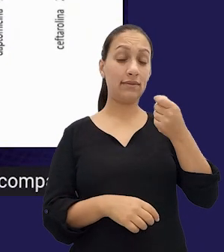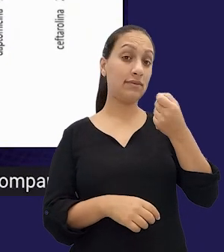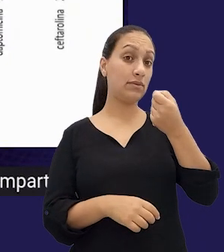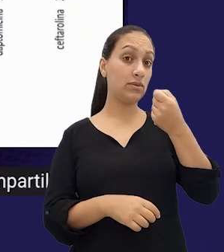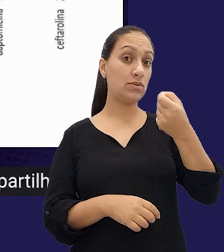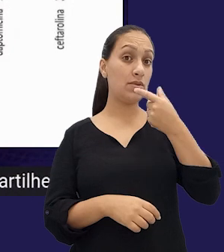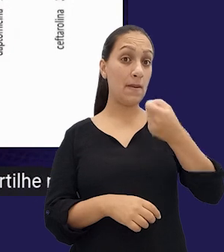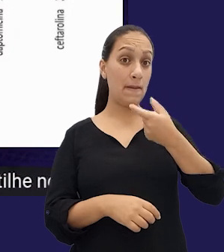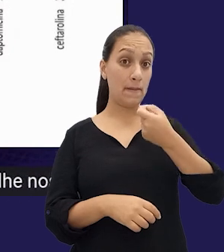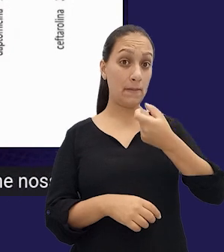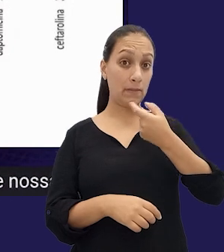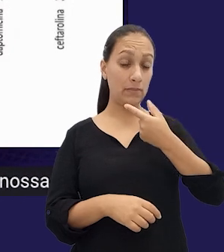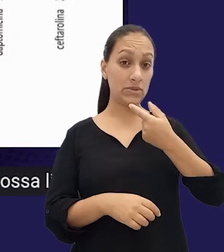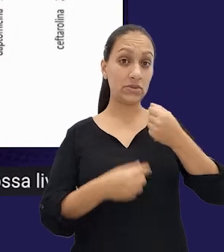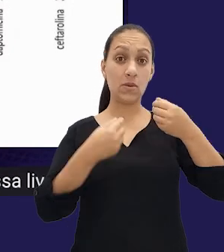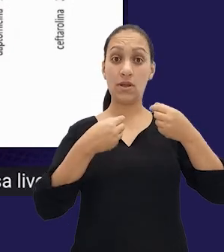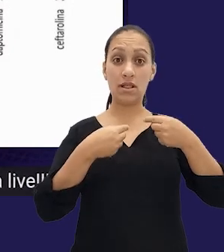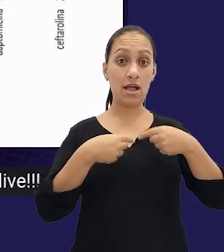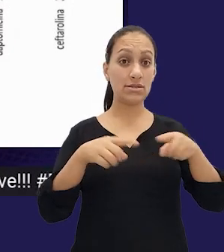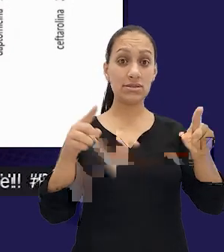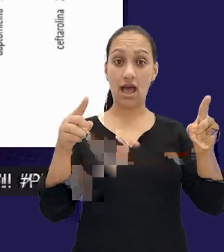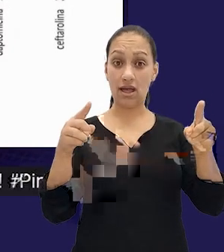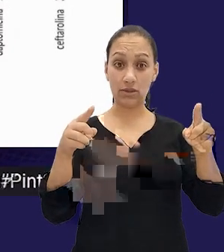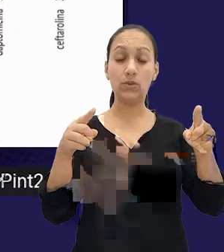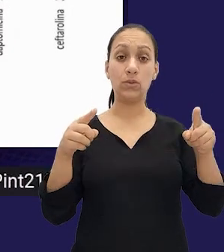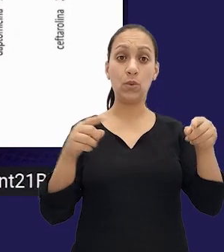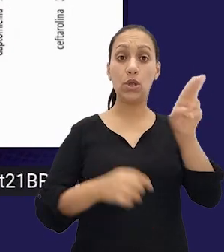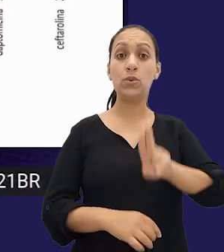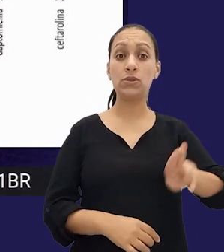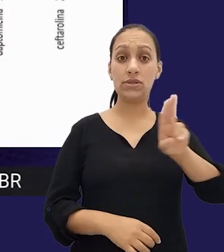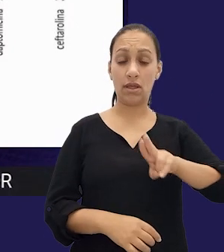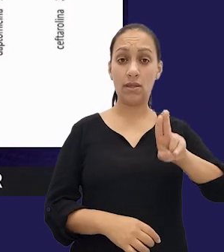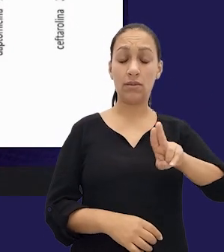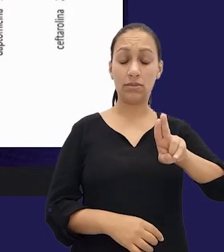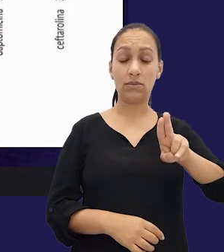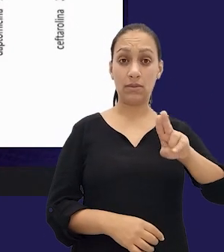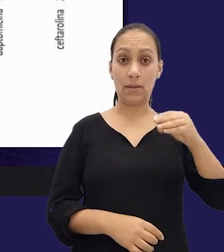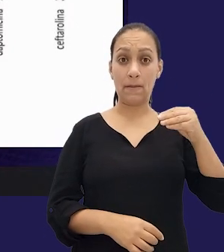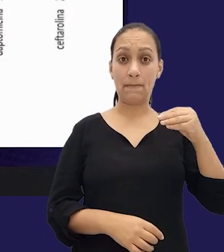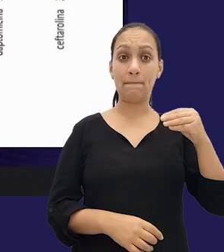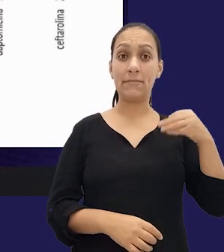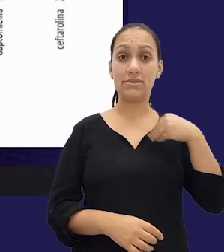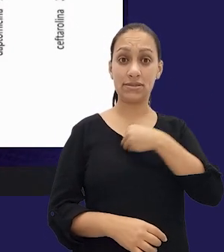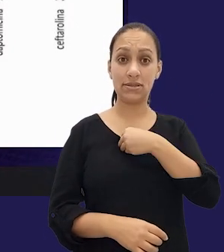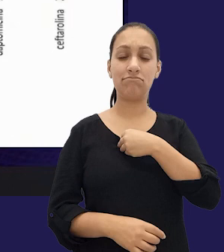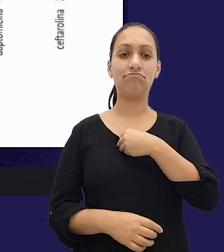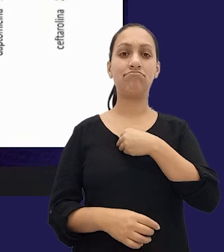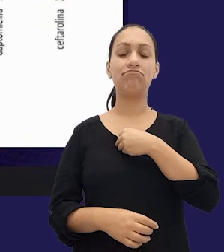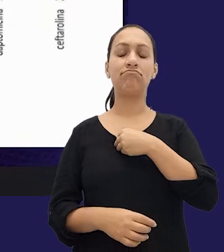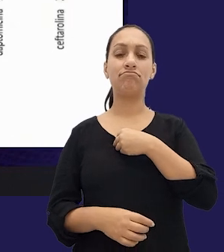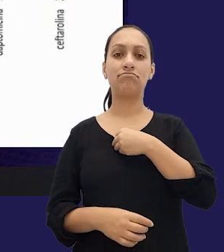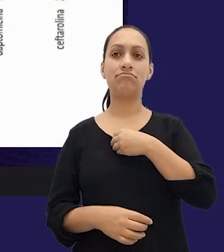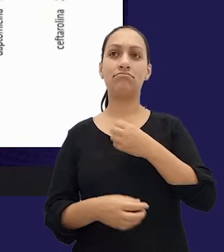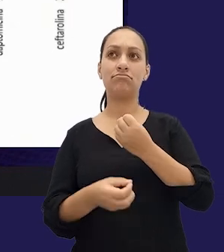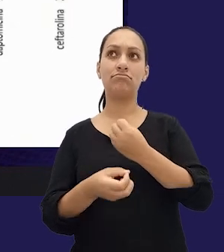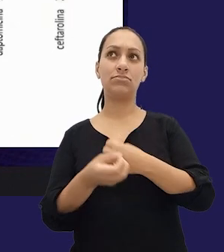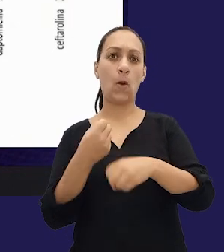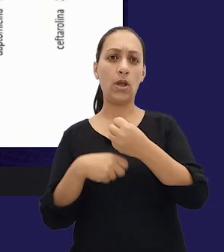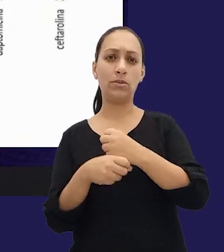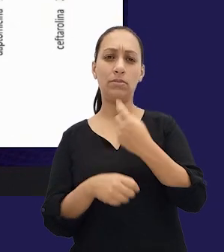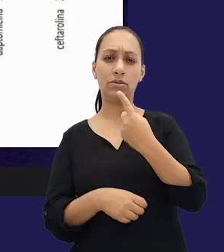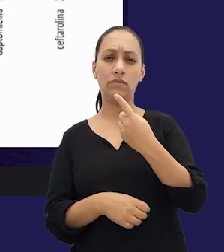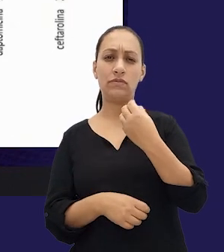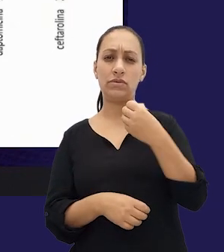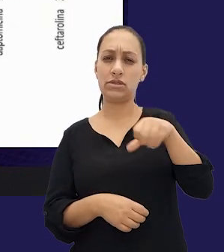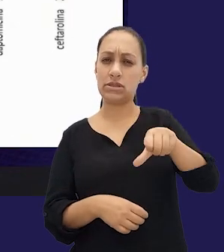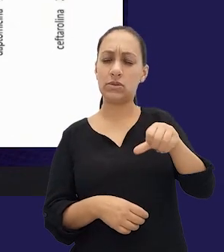antimicrobianas foram, então, lançadas e utilizadas na medicina. Então, a penicilina em 1943, depois em 1950